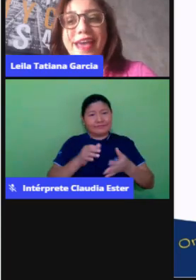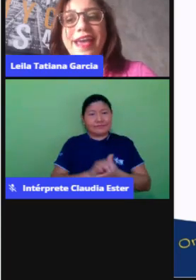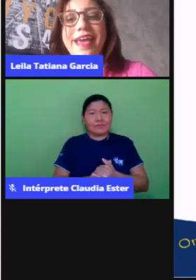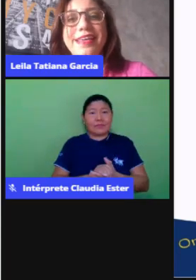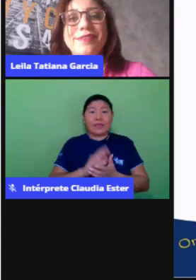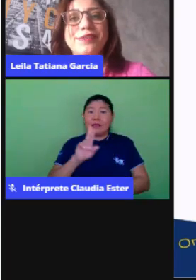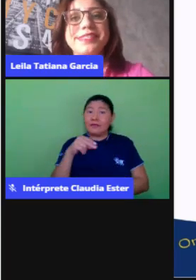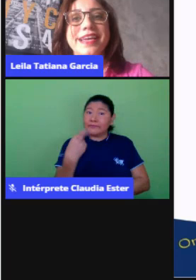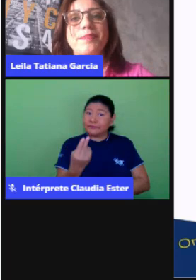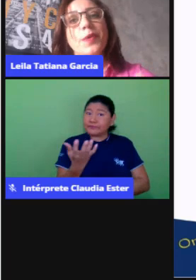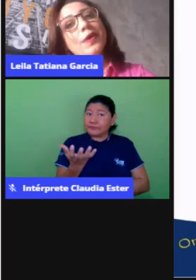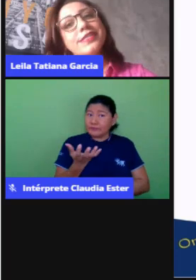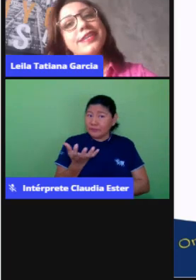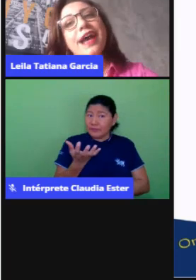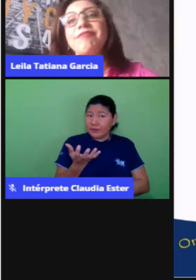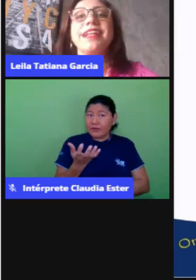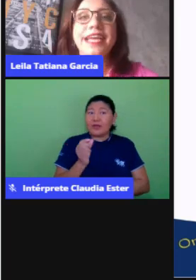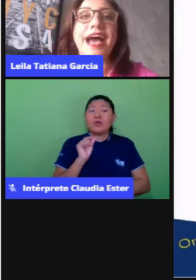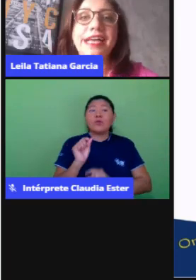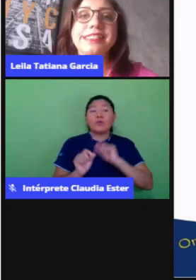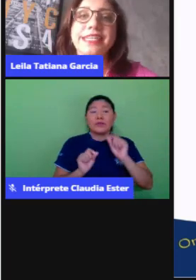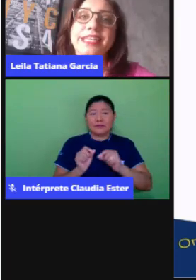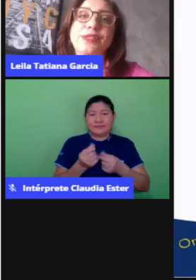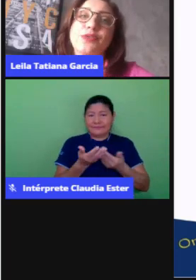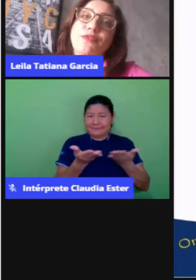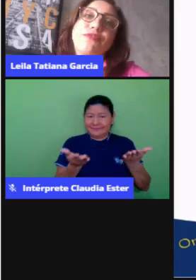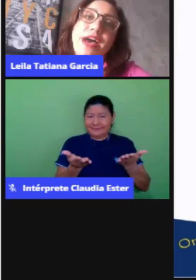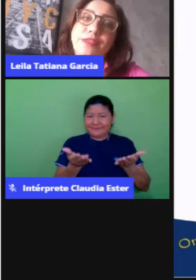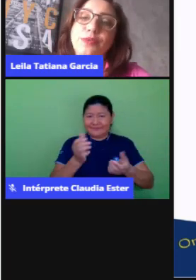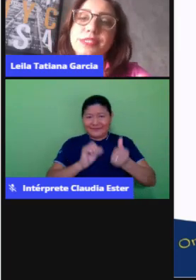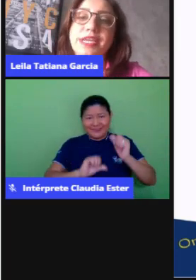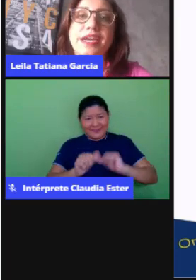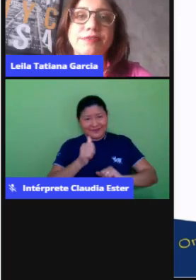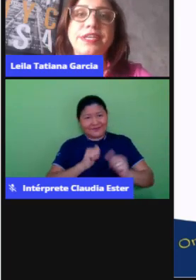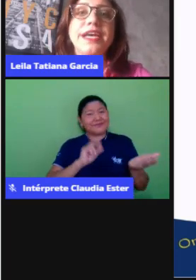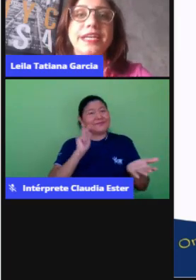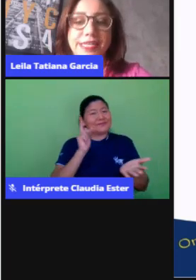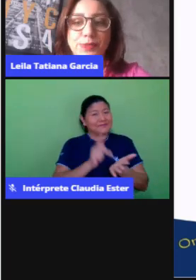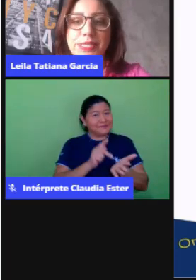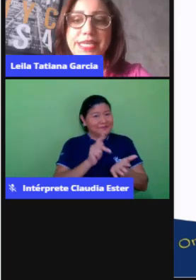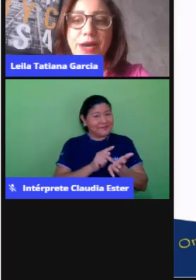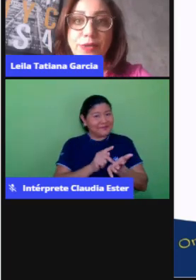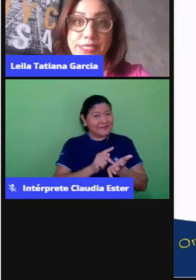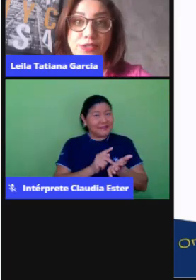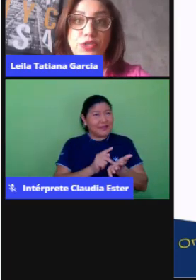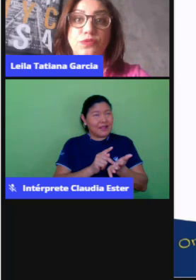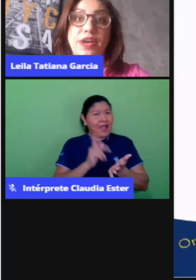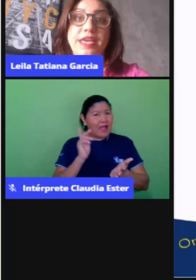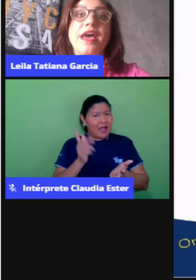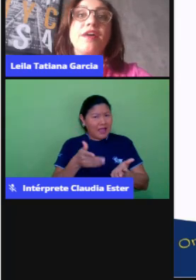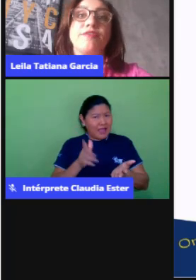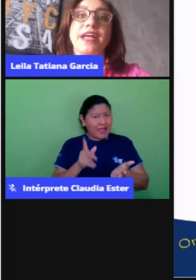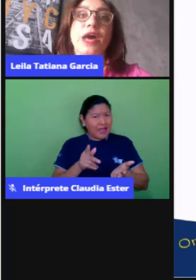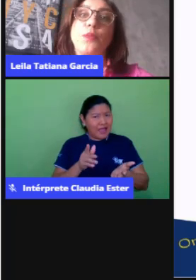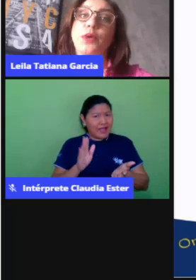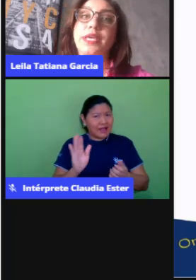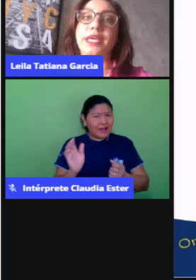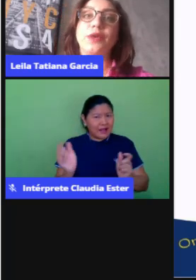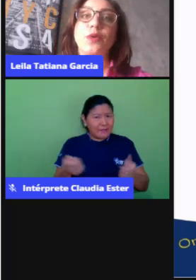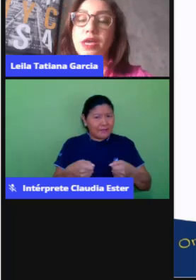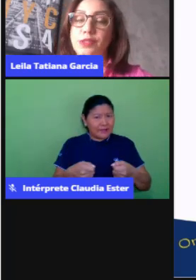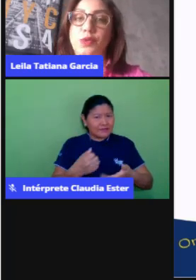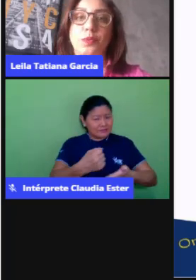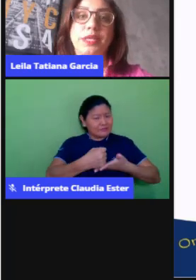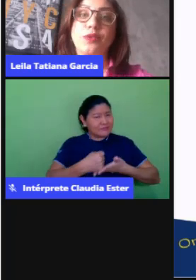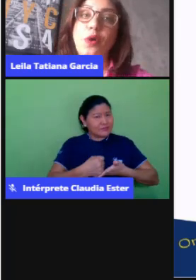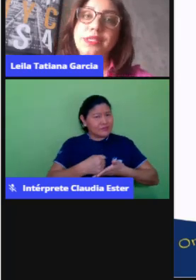gente quer é que você possa avaliar se isso de fato serve nas suas aulas. A gente vai falar um